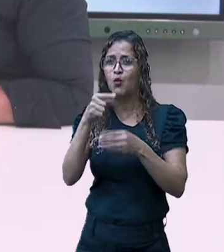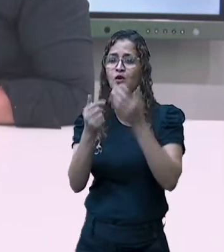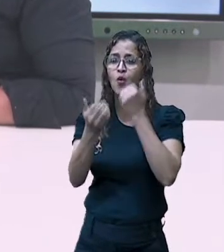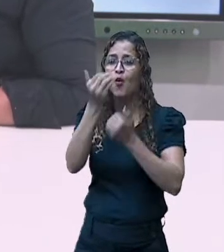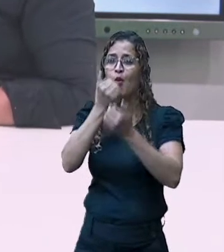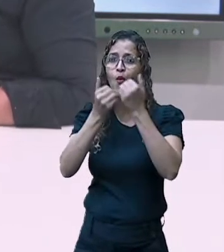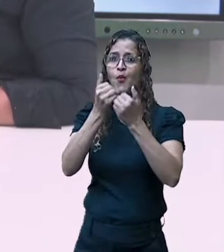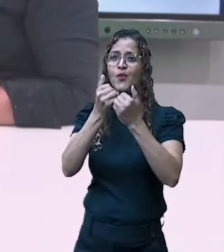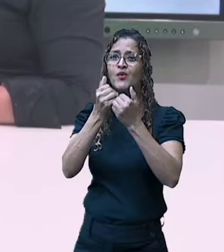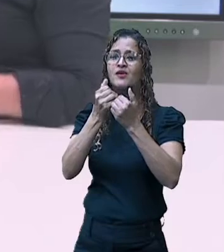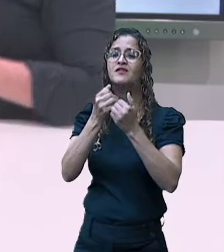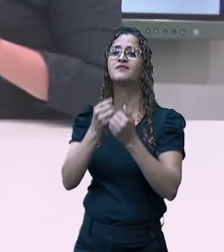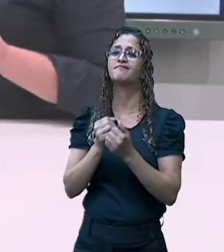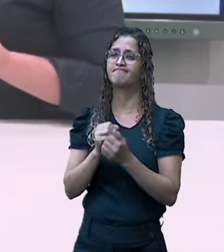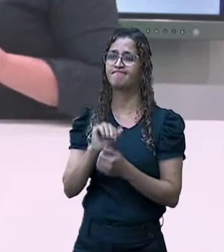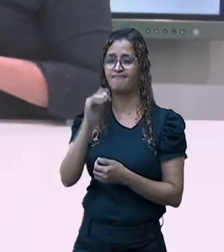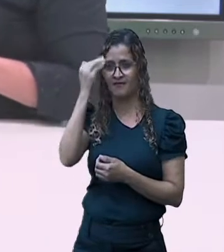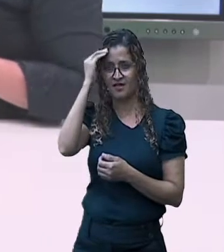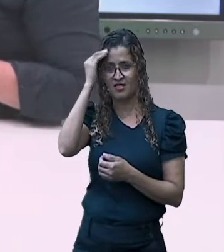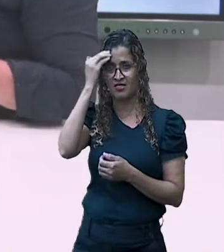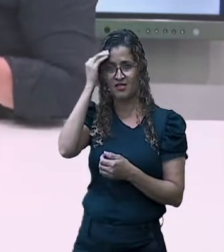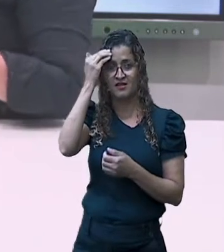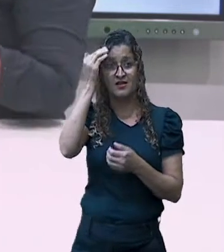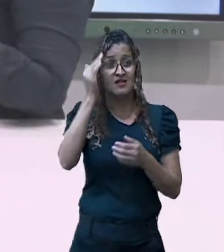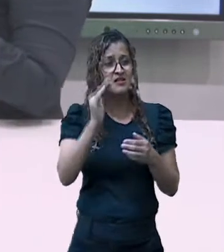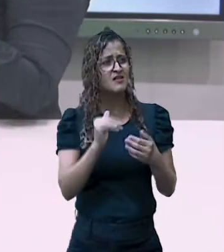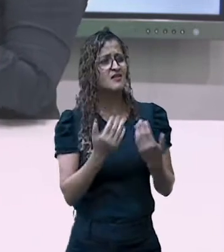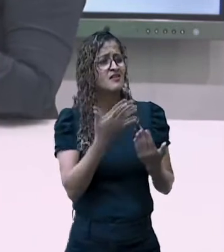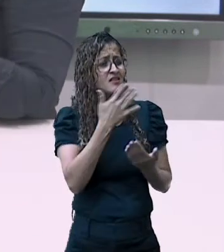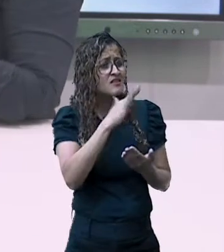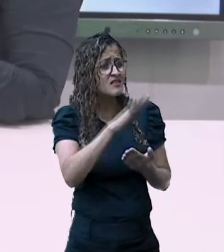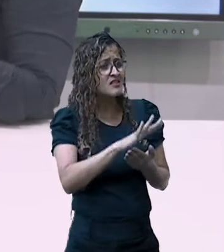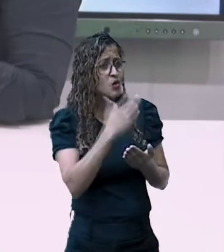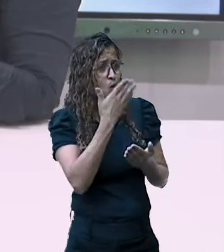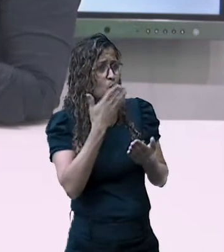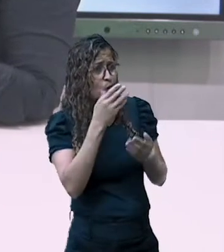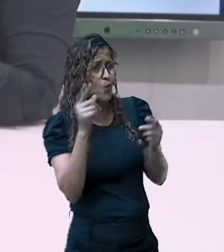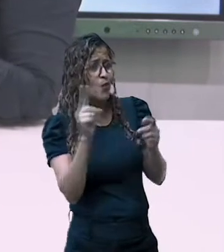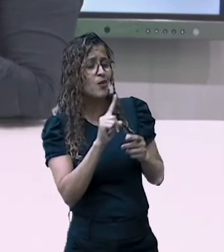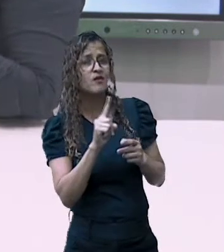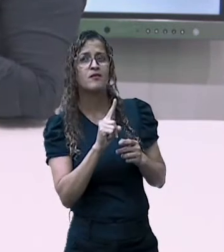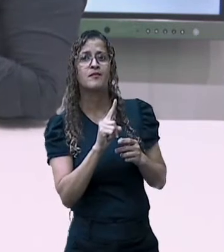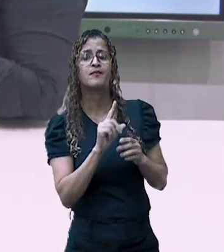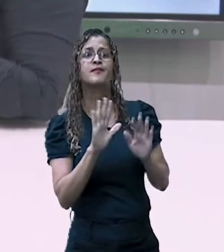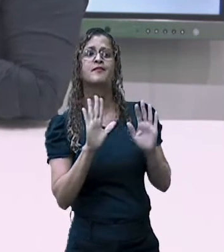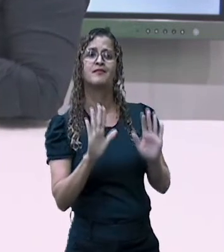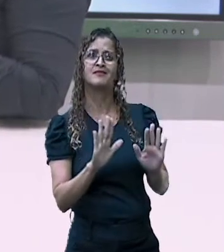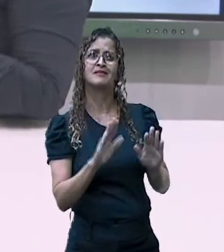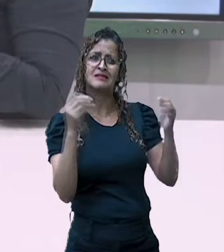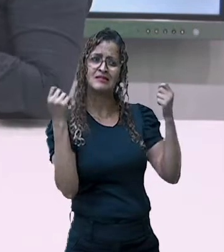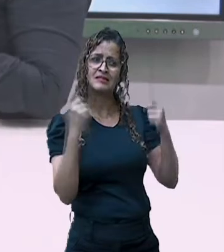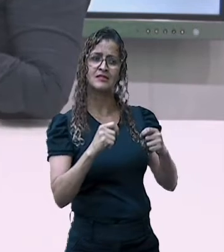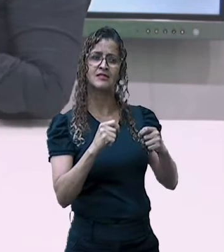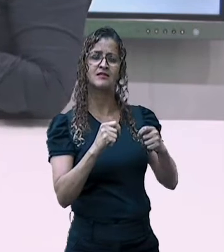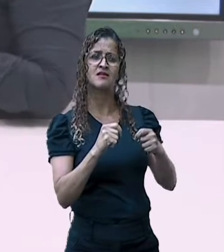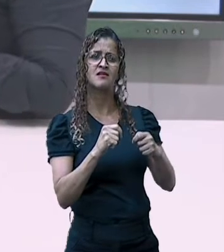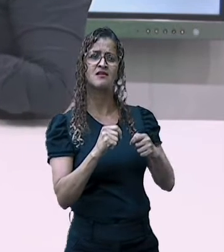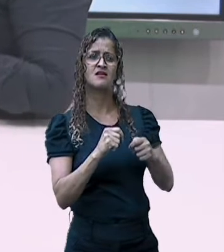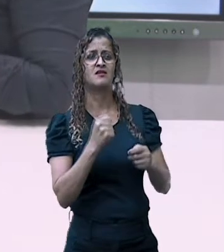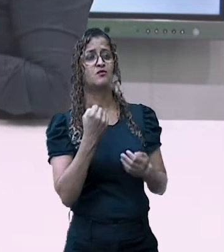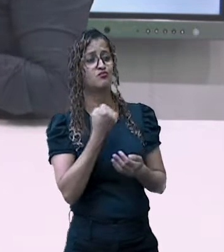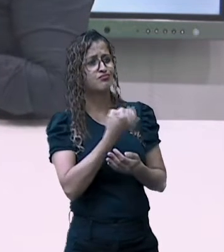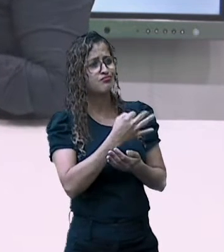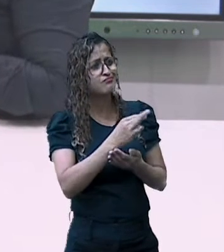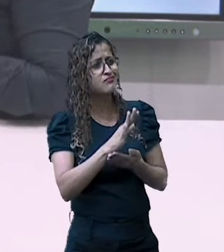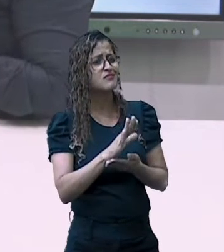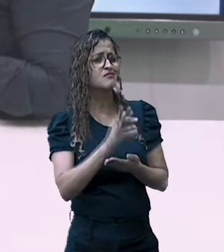né? Ou seja, não é que a criança não possa comer o doce. Isso. Ele tem que na dosagem